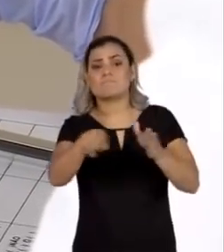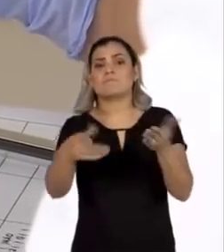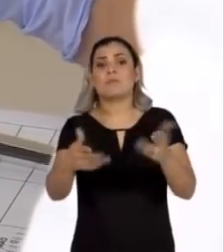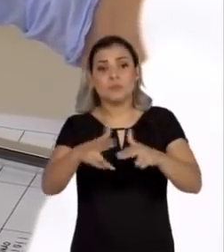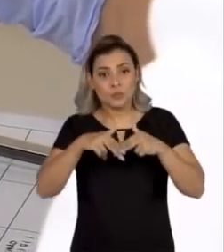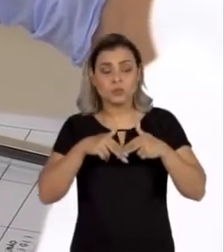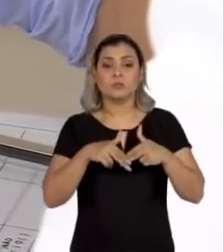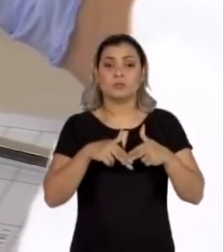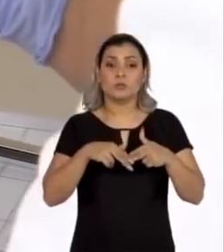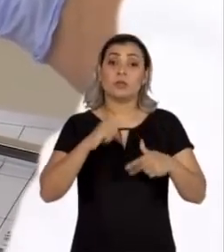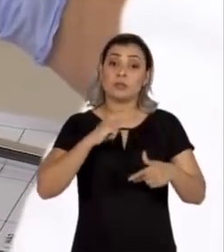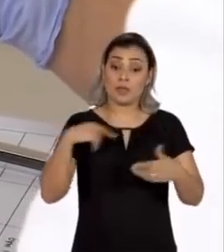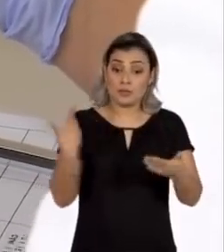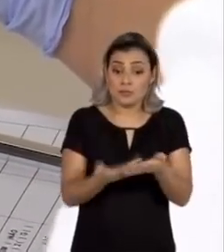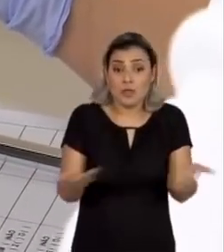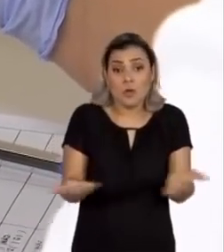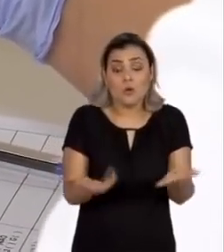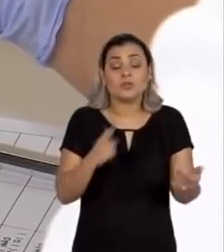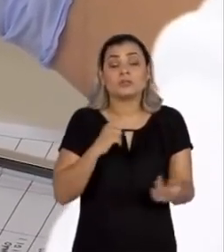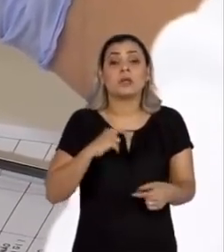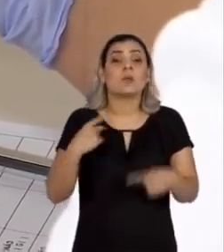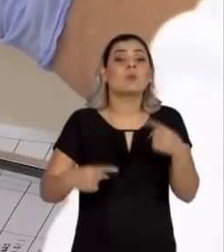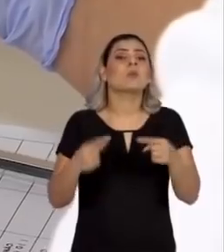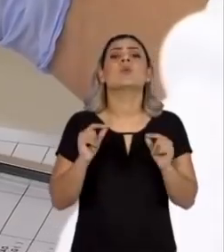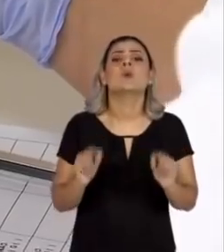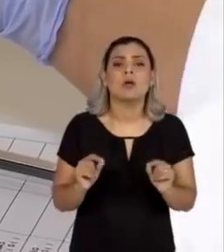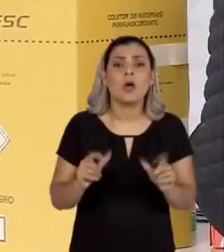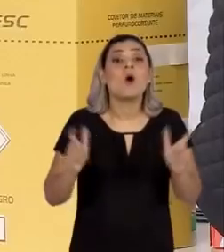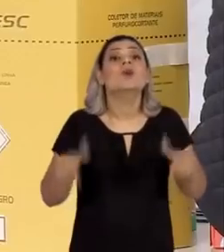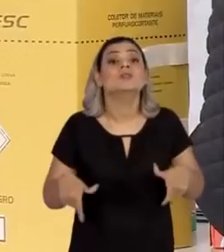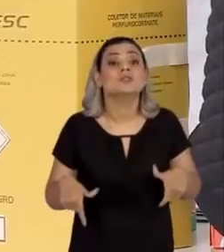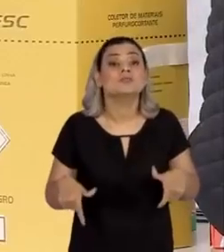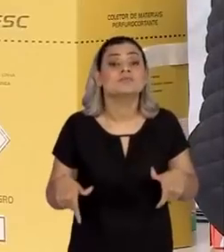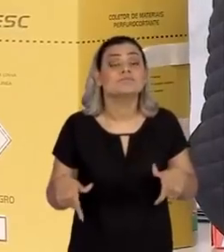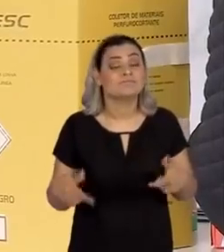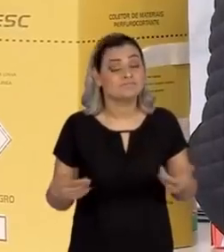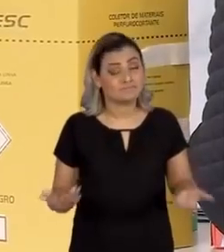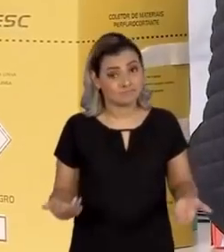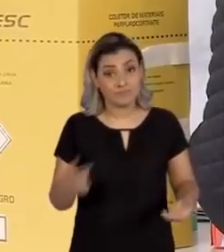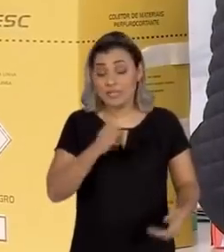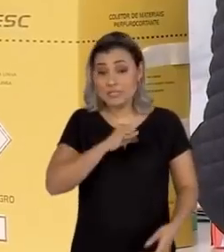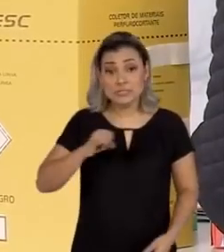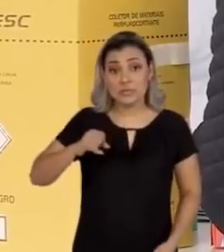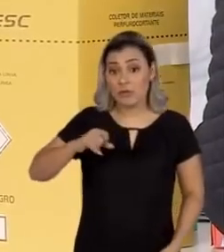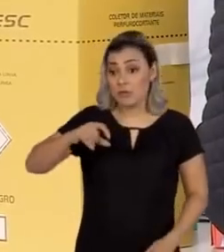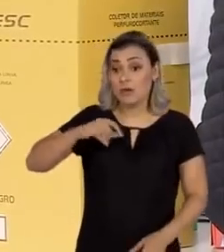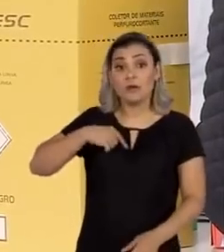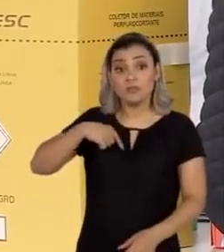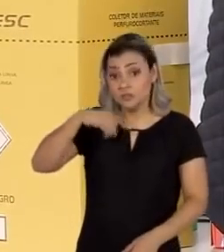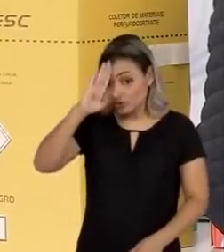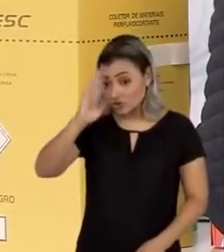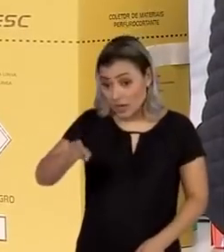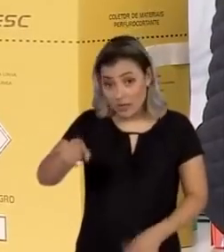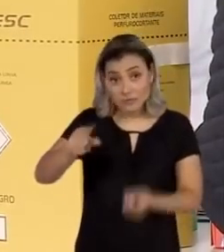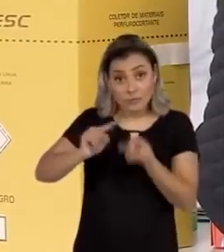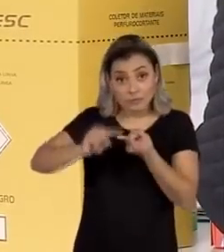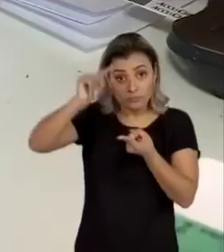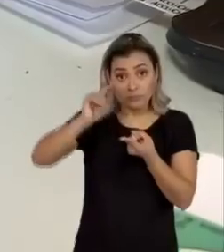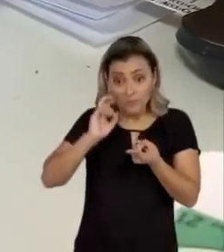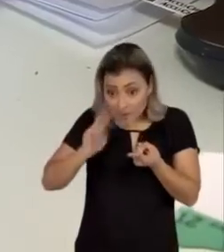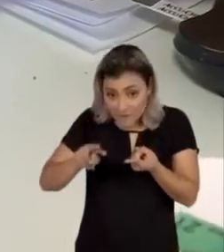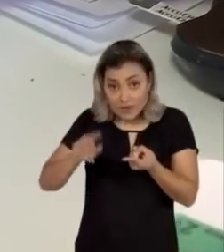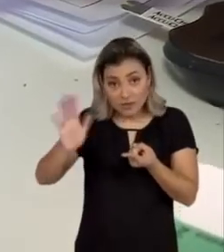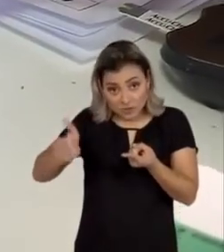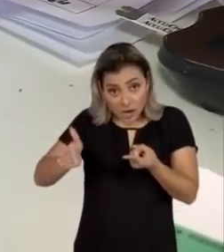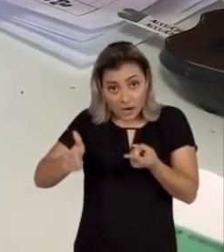discussão que existe ainda, né? Onde vai ser feito isso? Chegando ao pronto-socorro, já fura o dedo, já vê quanto está a glicemia? Isso é